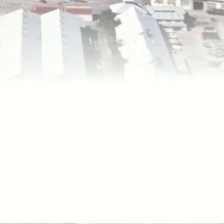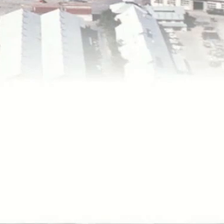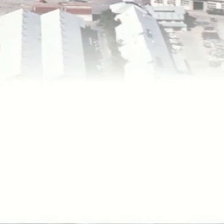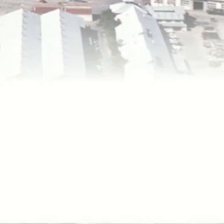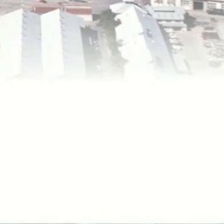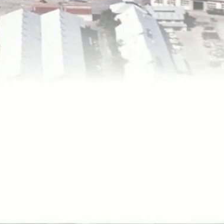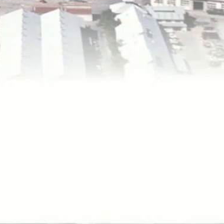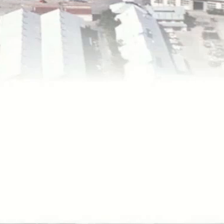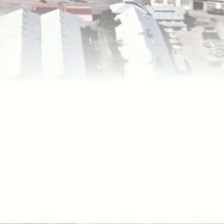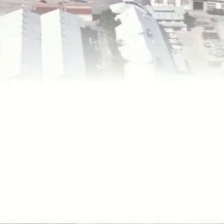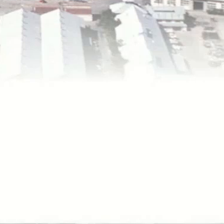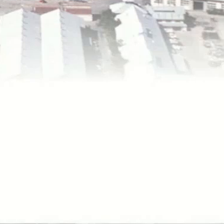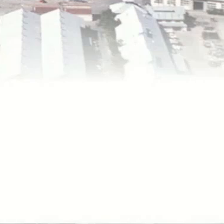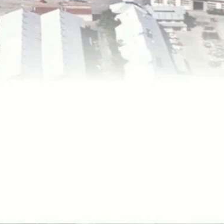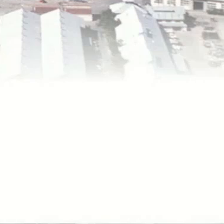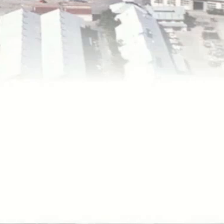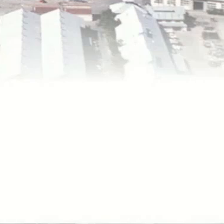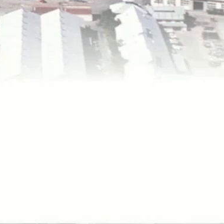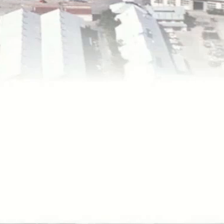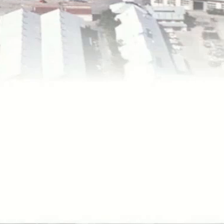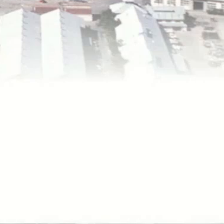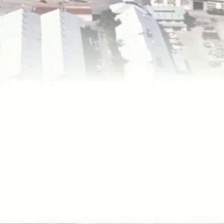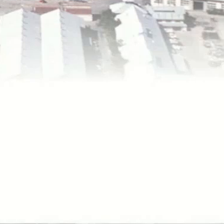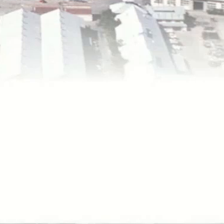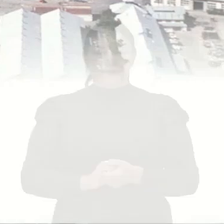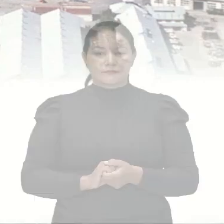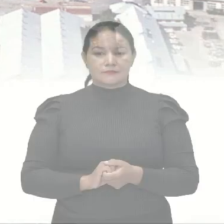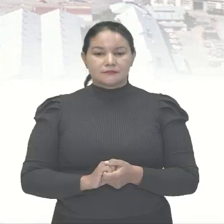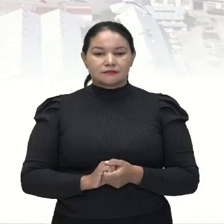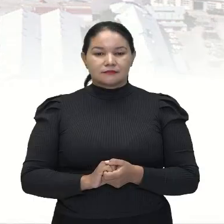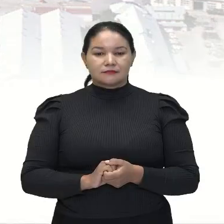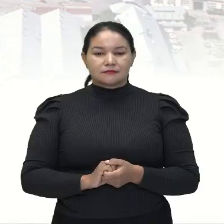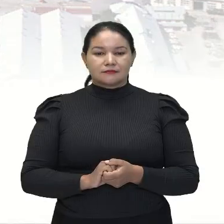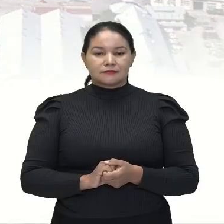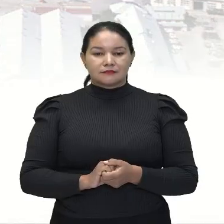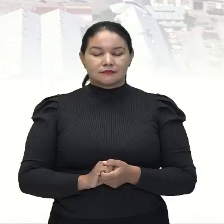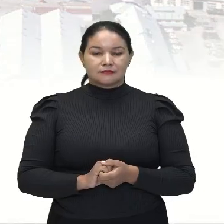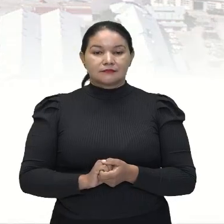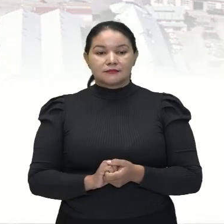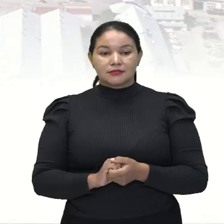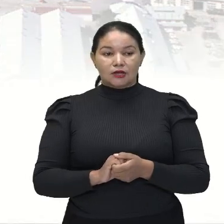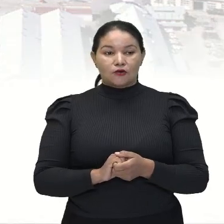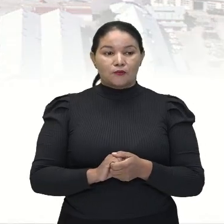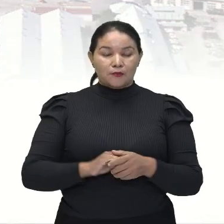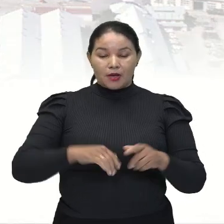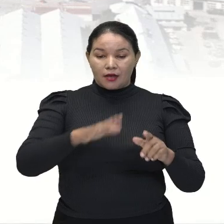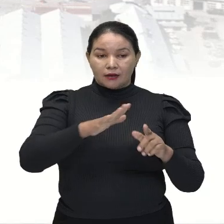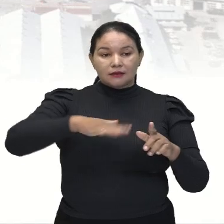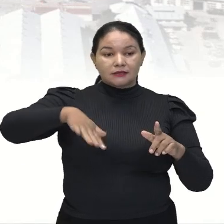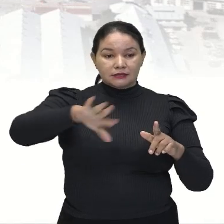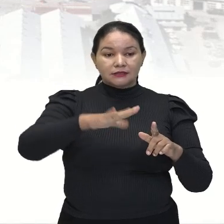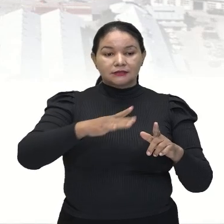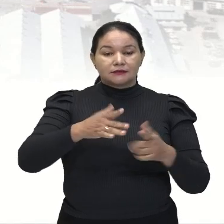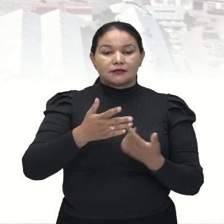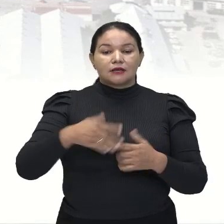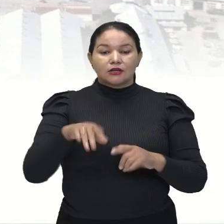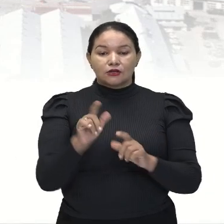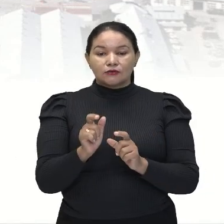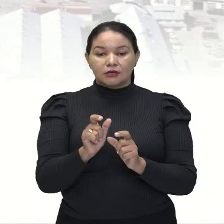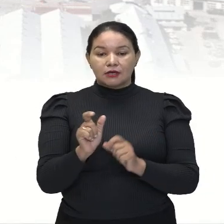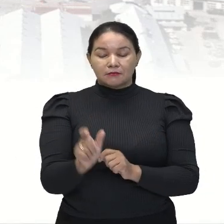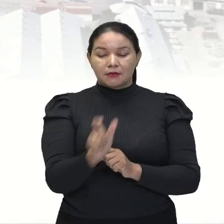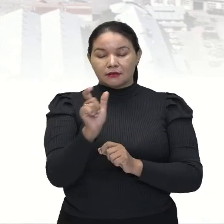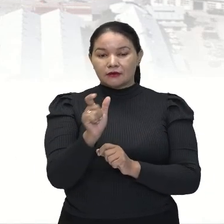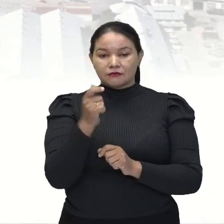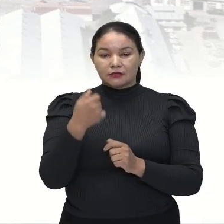a palavra aqui em destaque guantanamo guantanamo é uma região ali de Cuba é uma divisão de cuba tá a